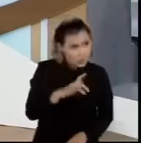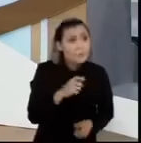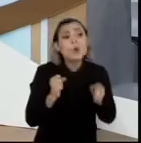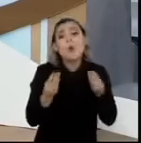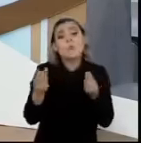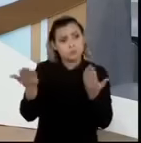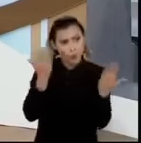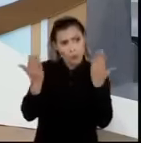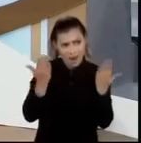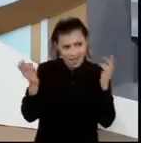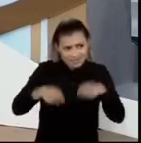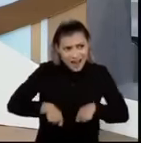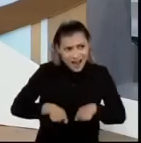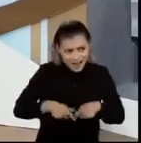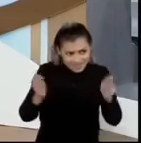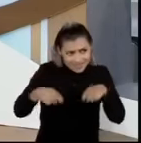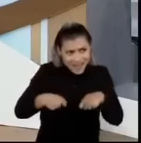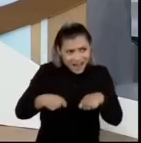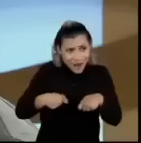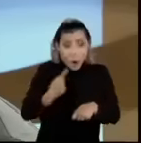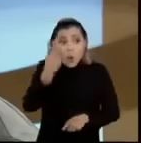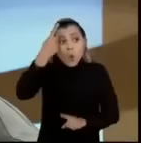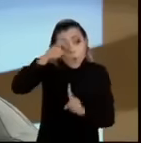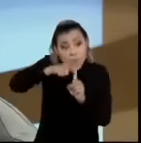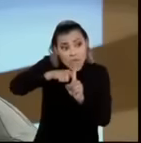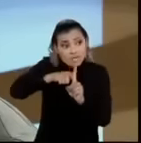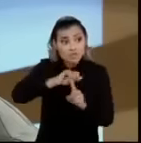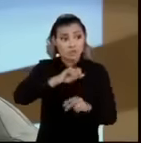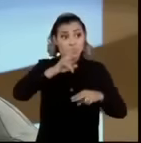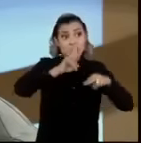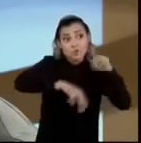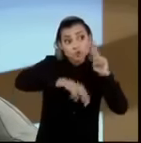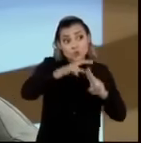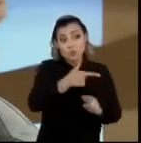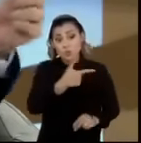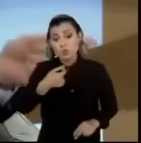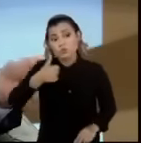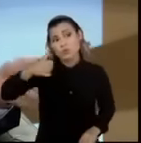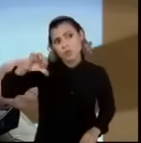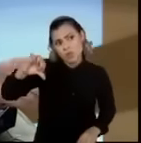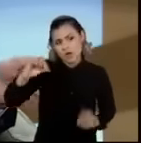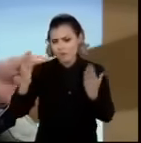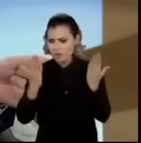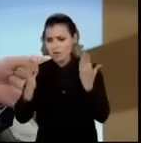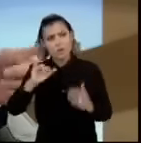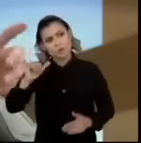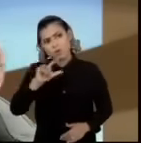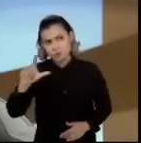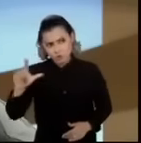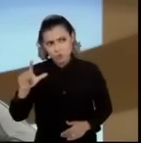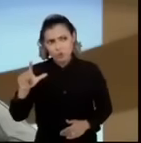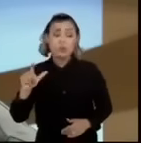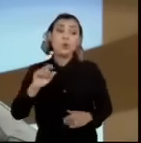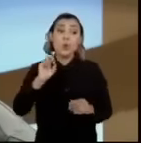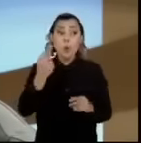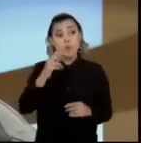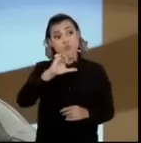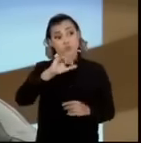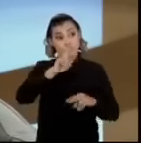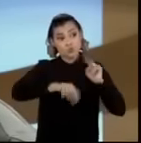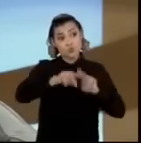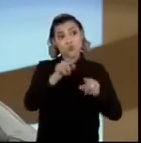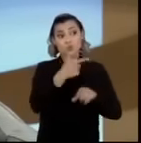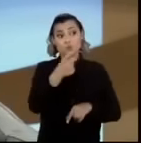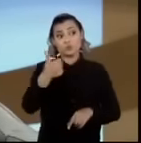pode comparar um percentual de um mês, junho de 2019, com junho de 2018? Então, esse é um problema